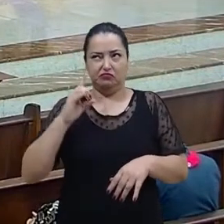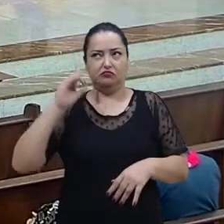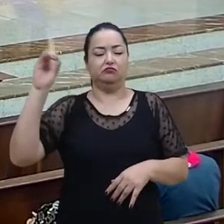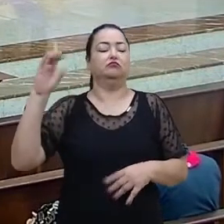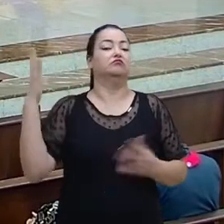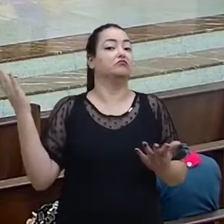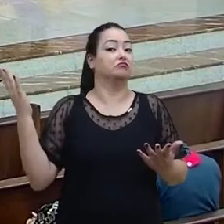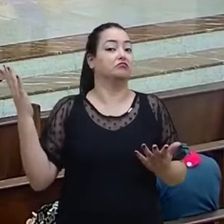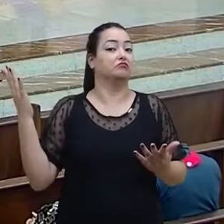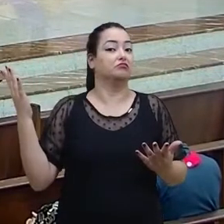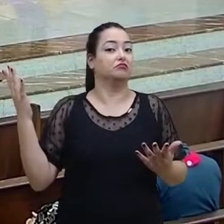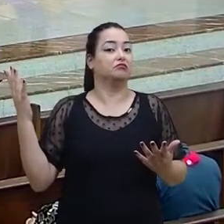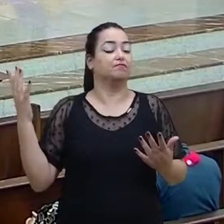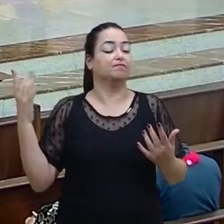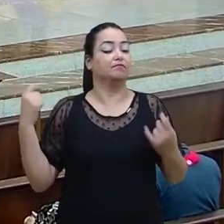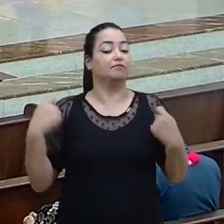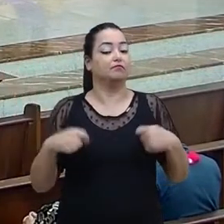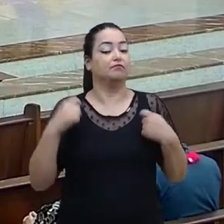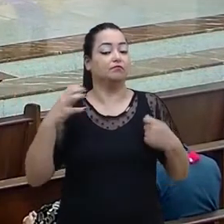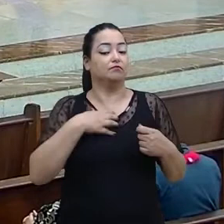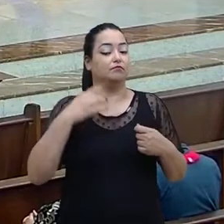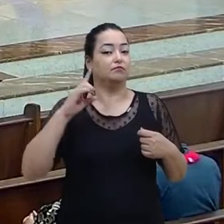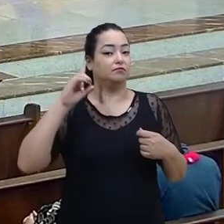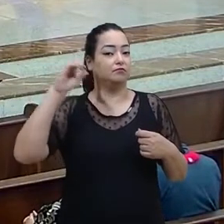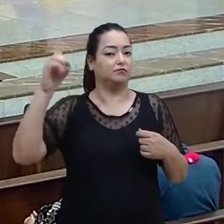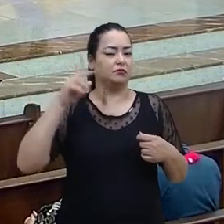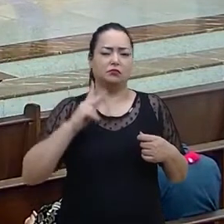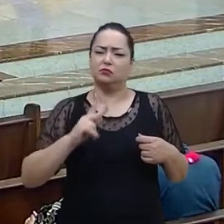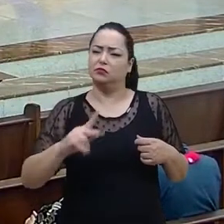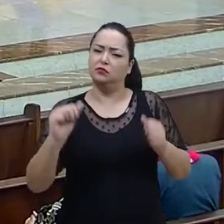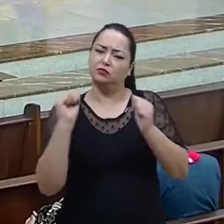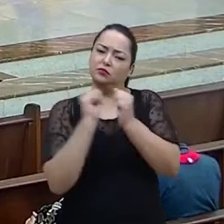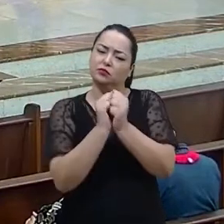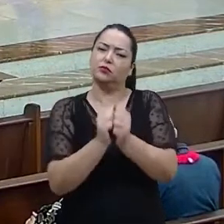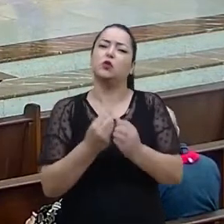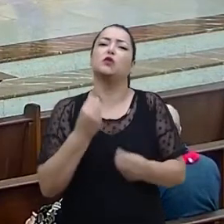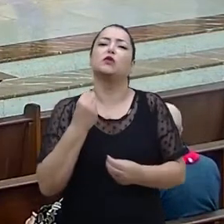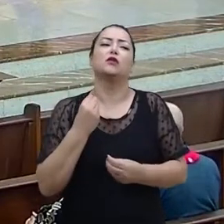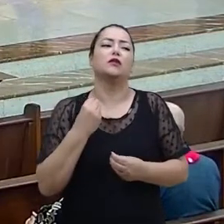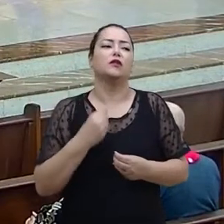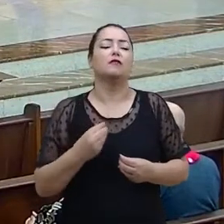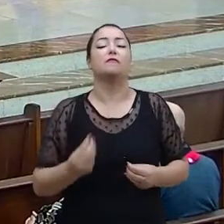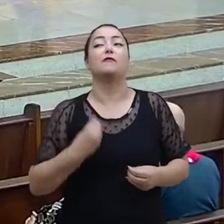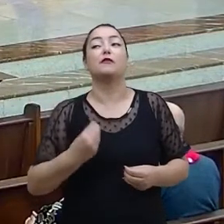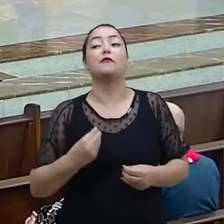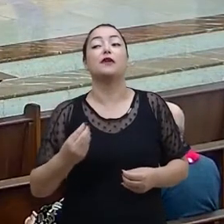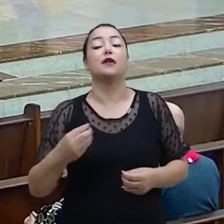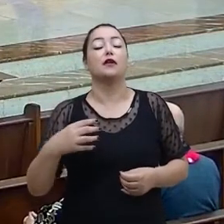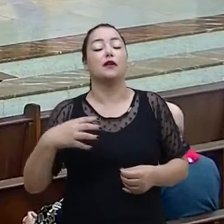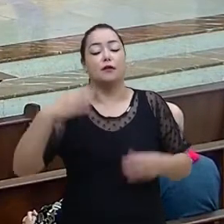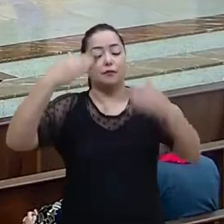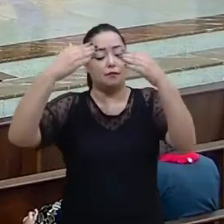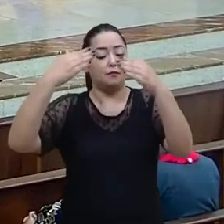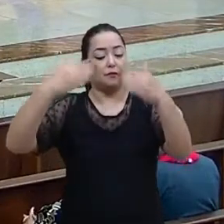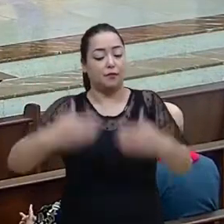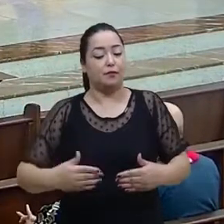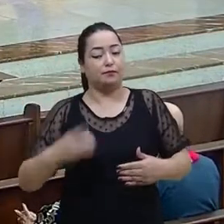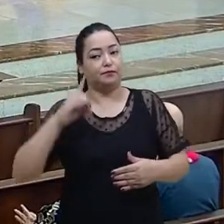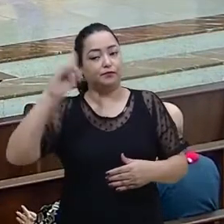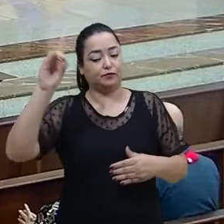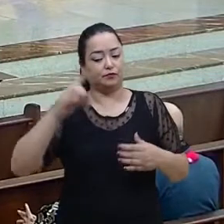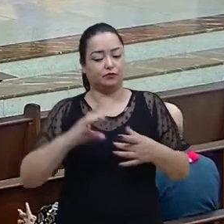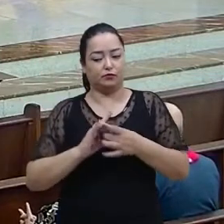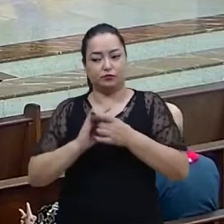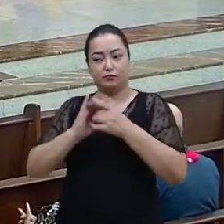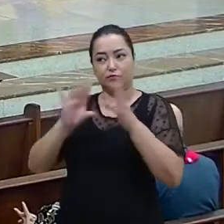nos ajuda a quaresma sentir Deus que sempre está conosco mas Senti a presença dele viver a presença dele abrir-se